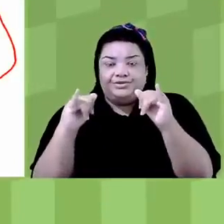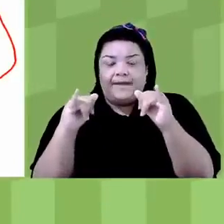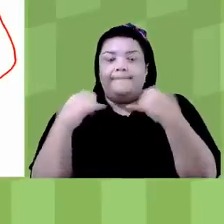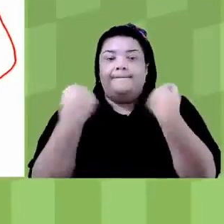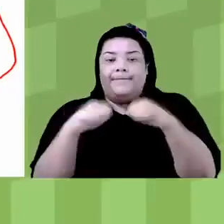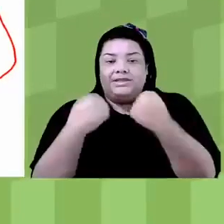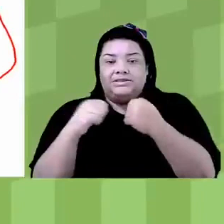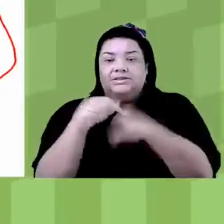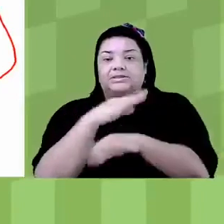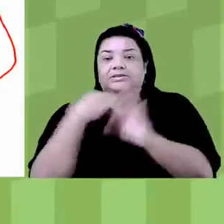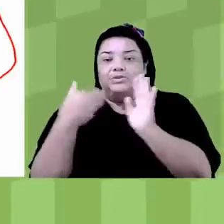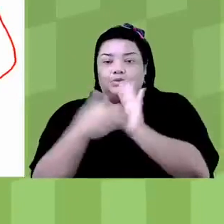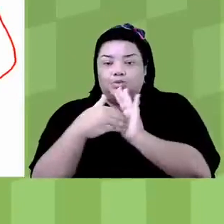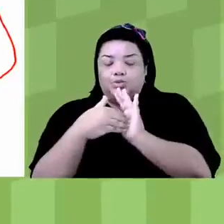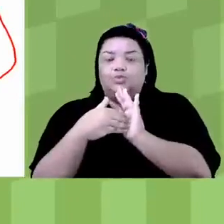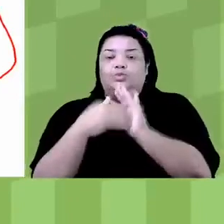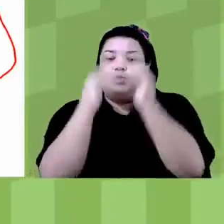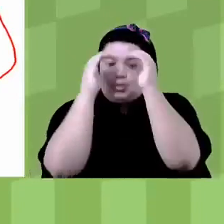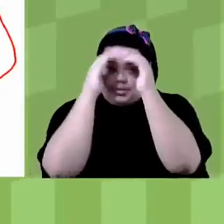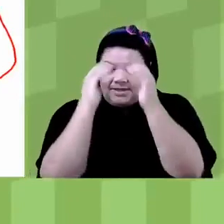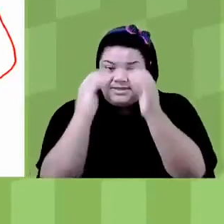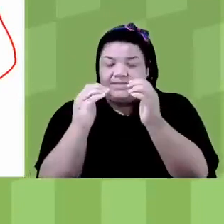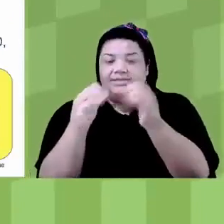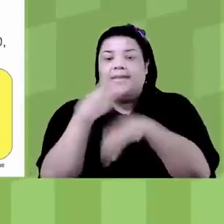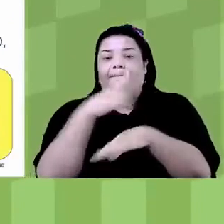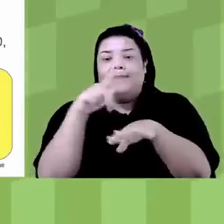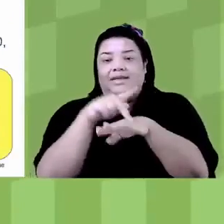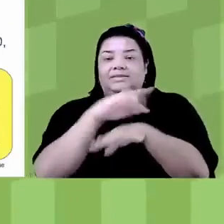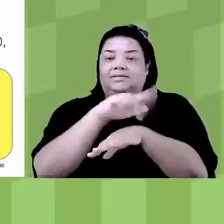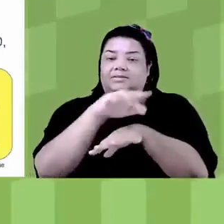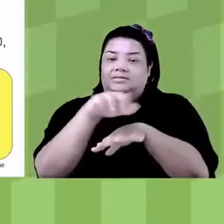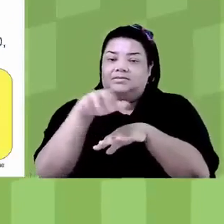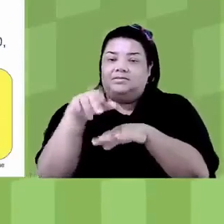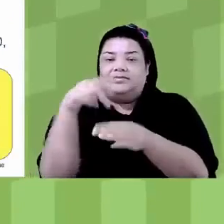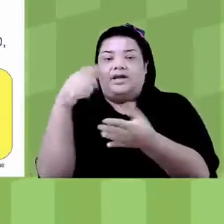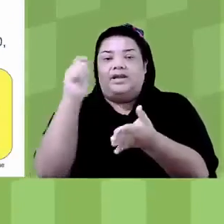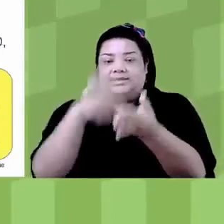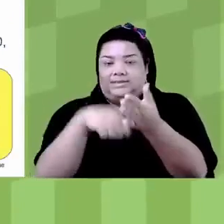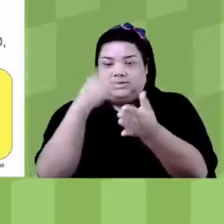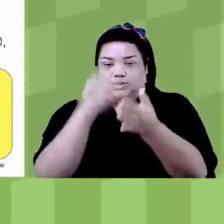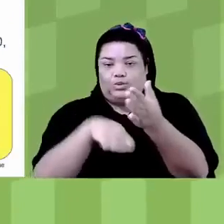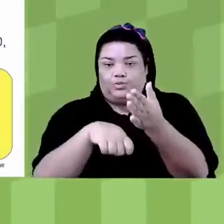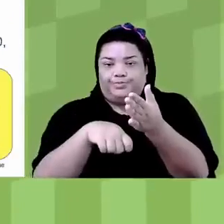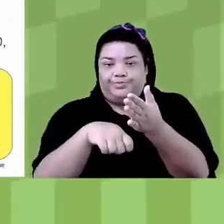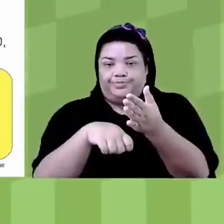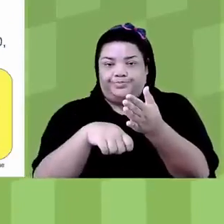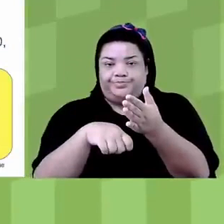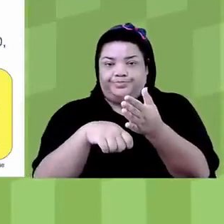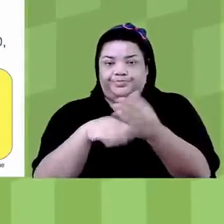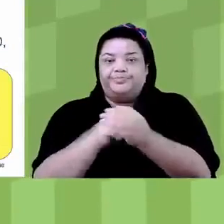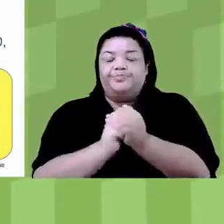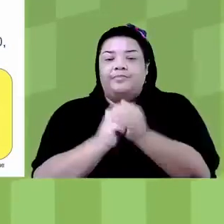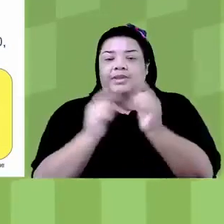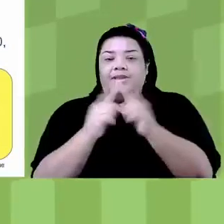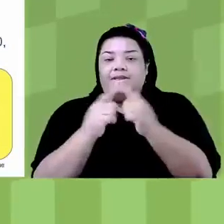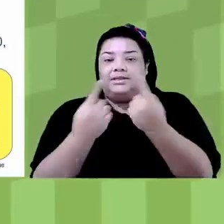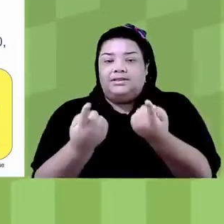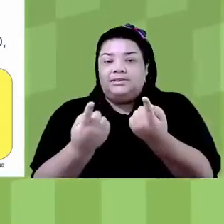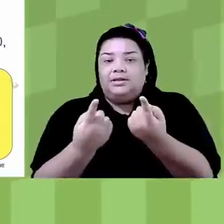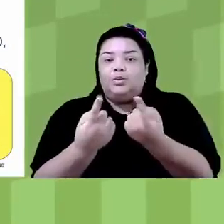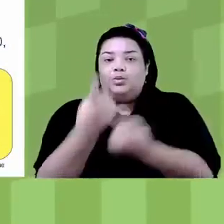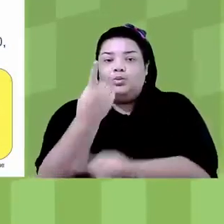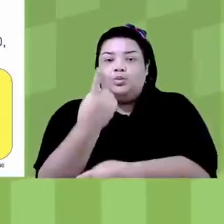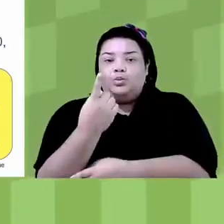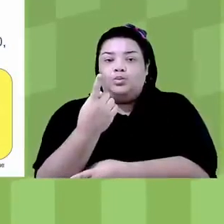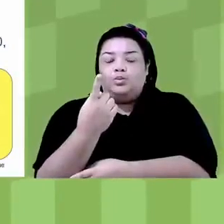Ok. E aí, como faz isso? O IPCC respondeu dizendo o seguinte, aqui